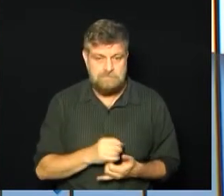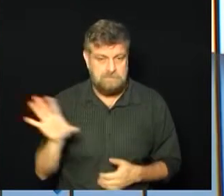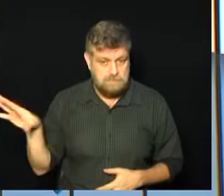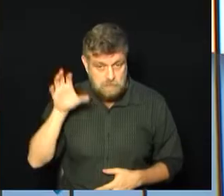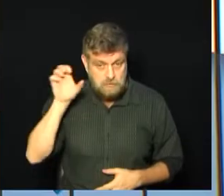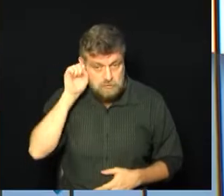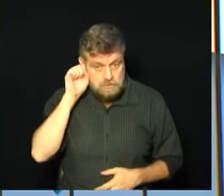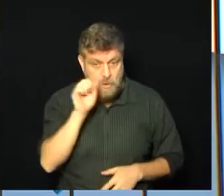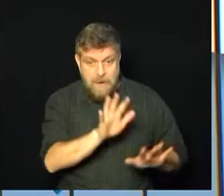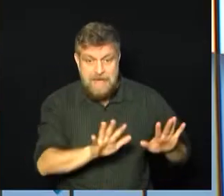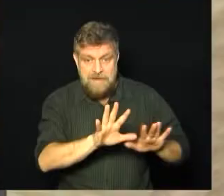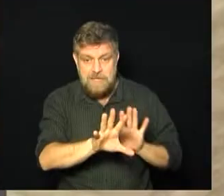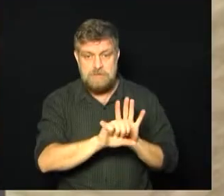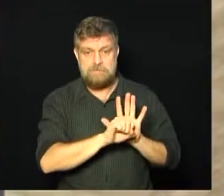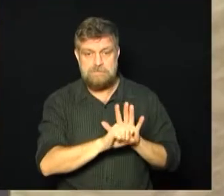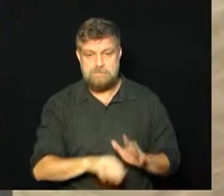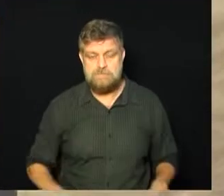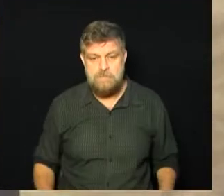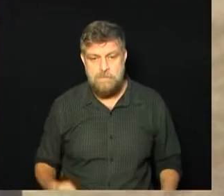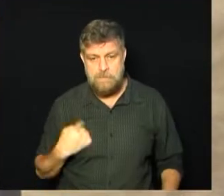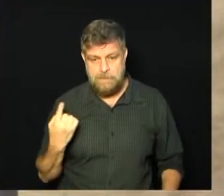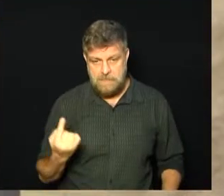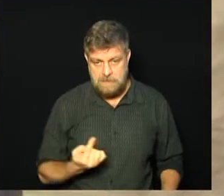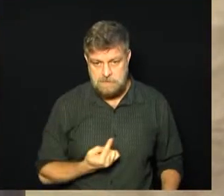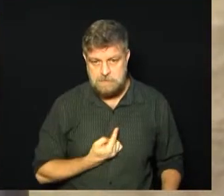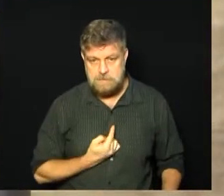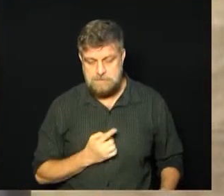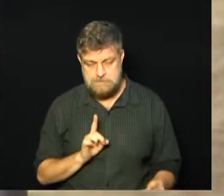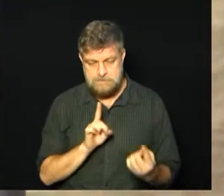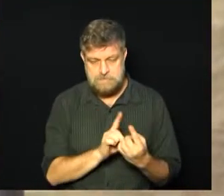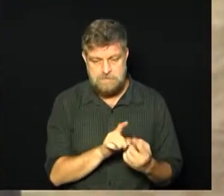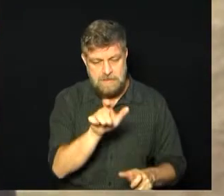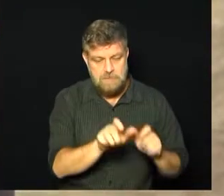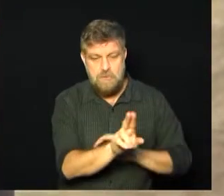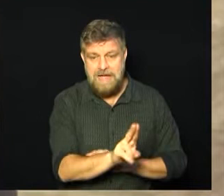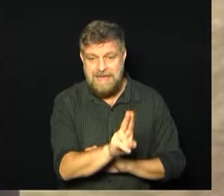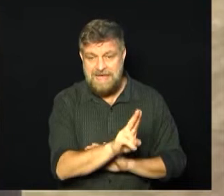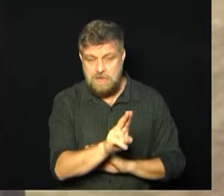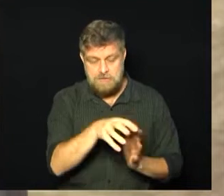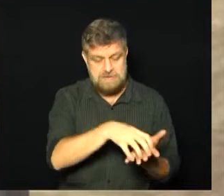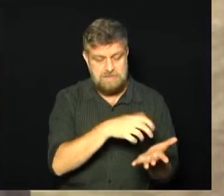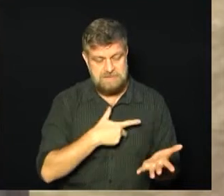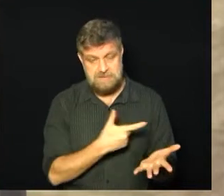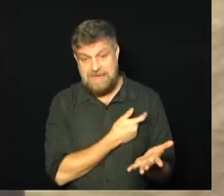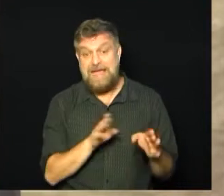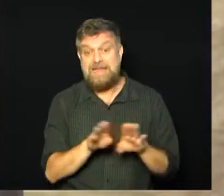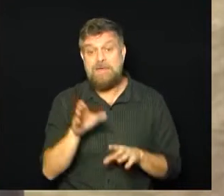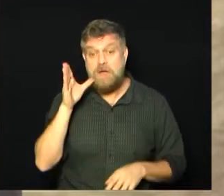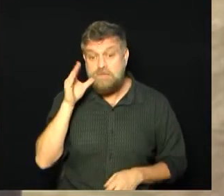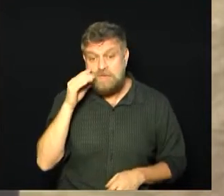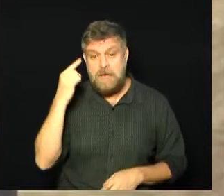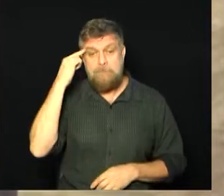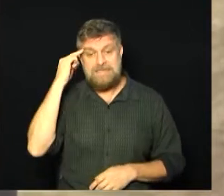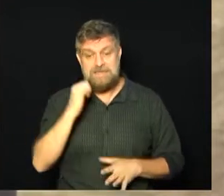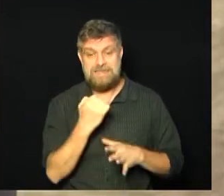vídeo. A gente que atende tanto o usuário quanto os funcionários do centro de saúde, pensando na segurança